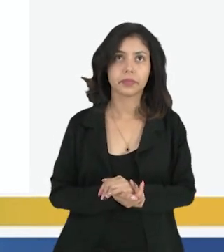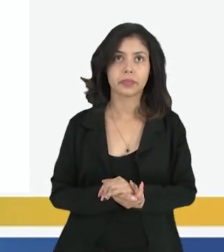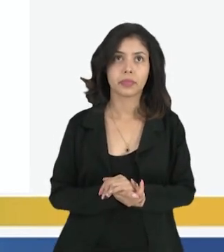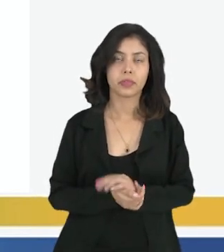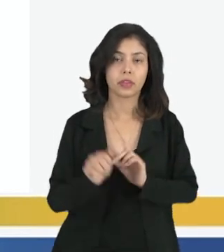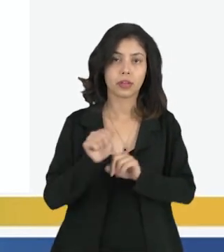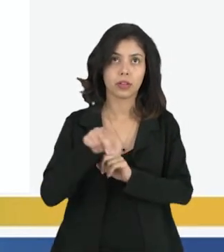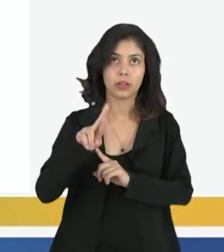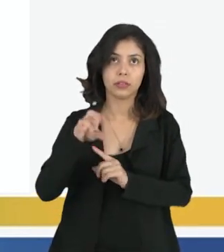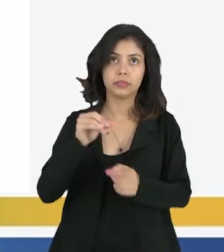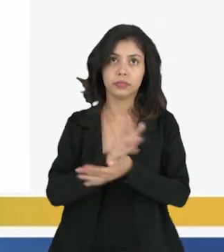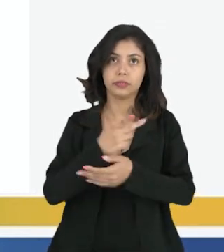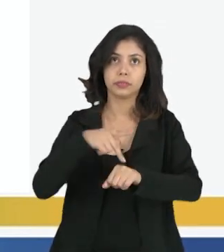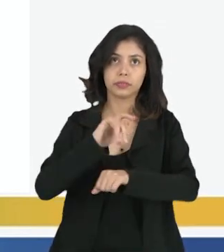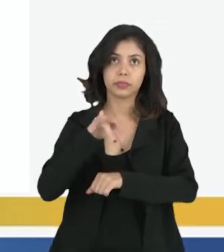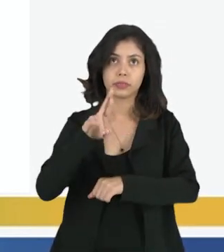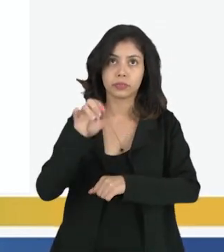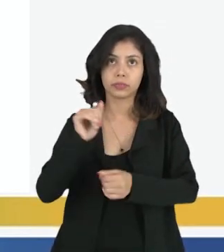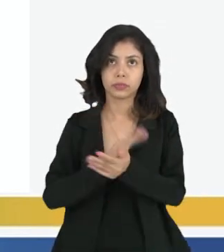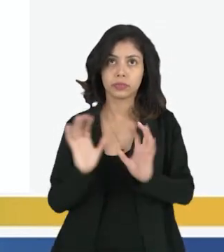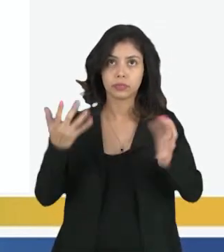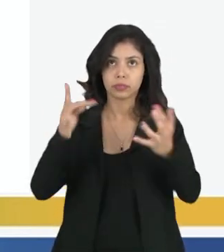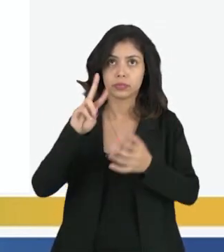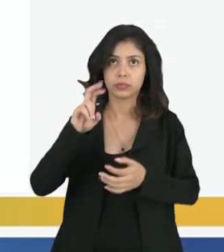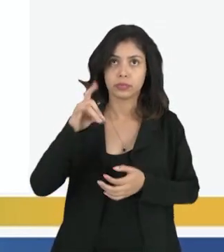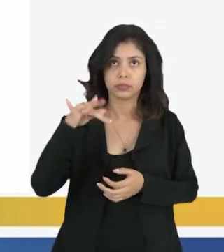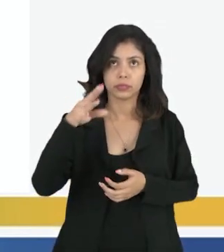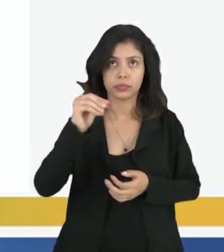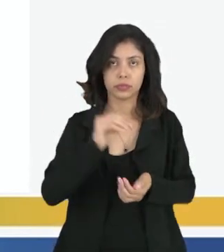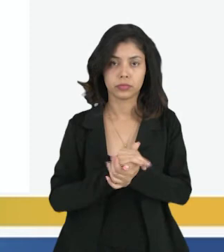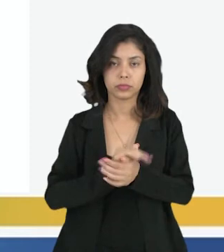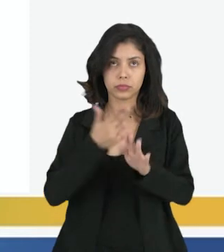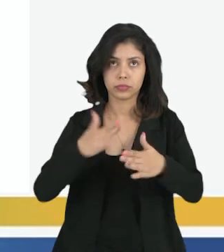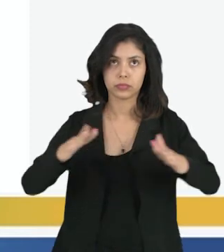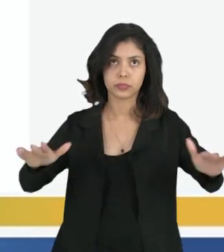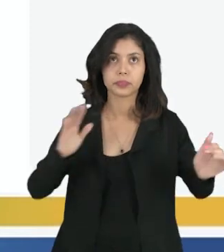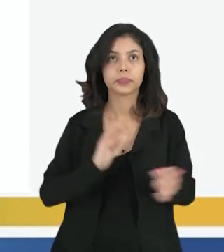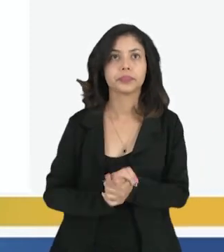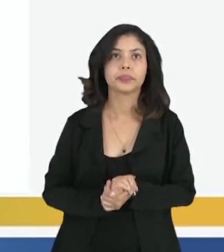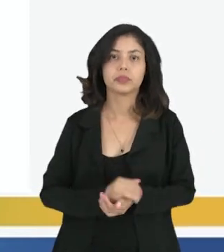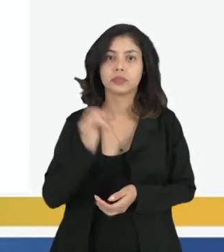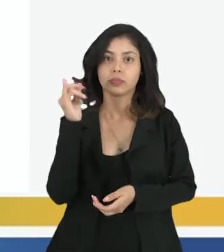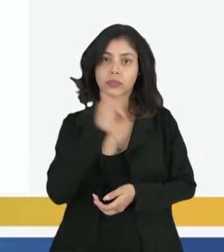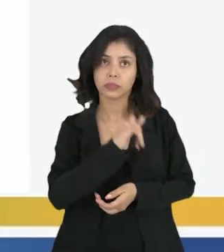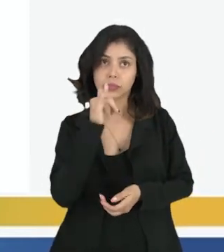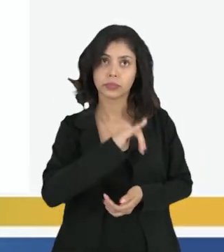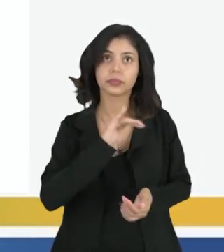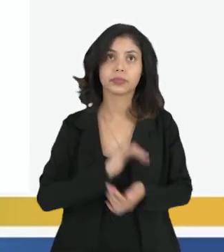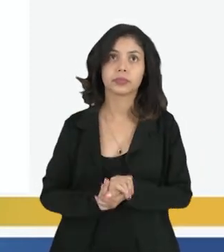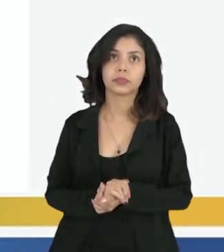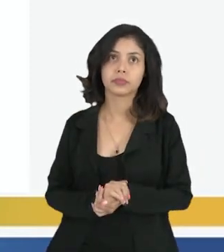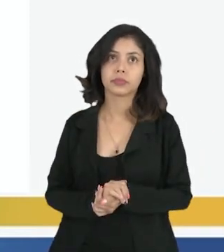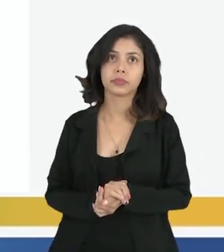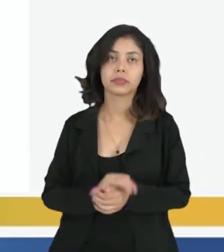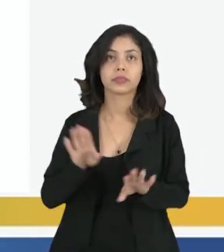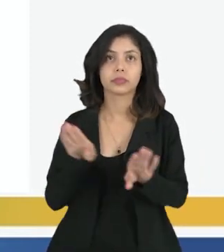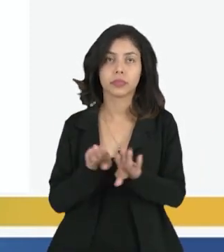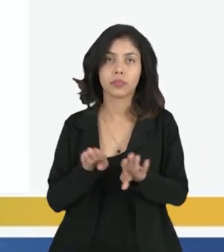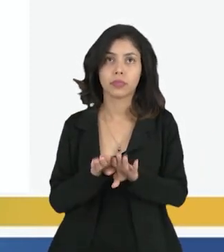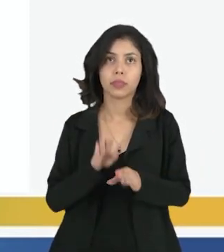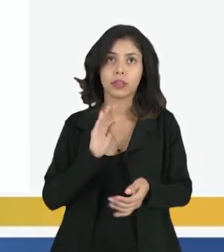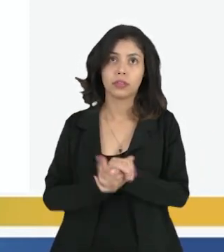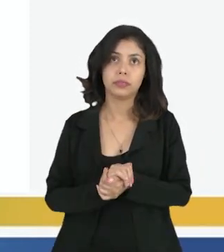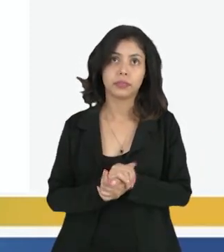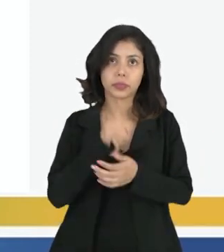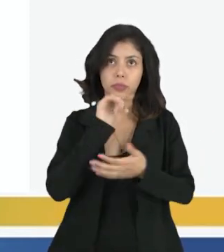características. Letra A, Noruega, país insular de clima temperado oceânico. Letra B, Itália, país banhado pelo